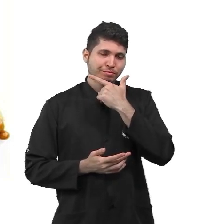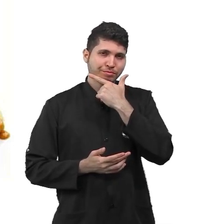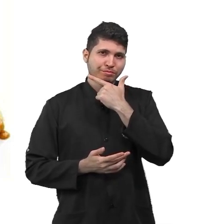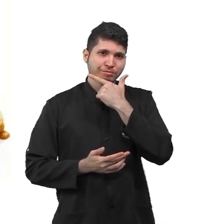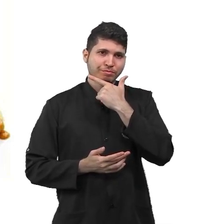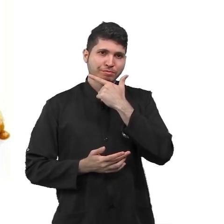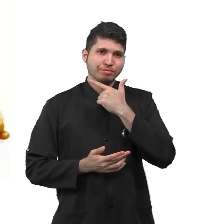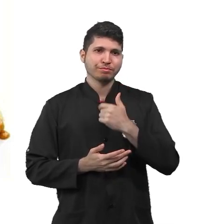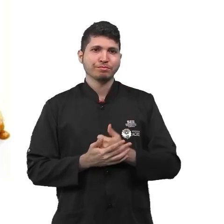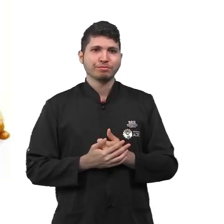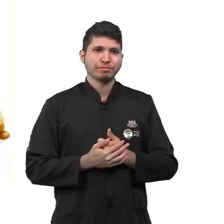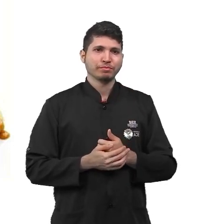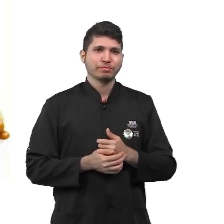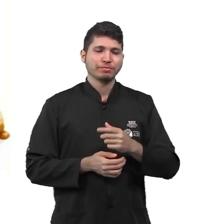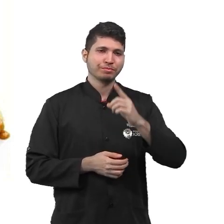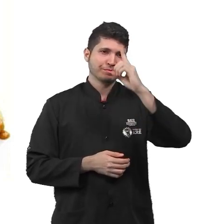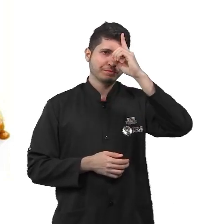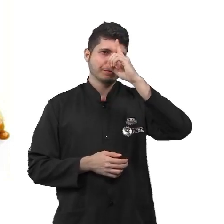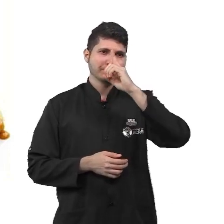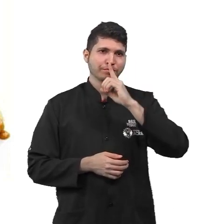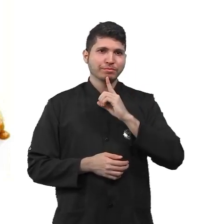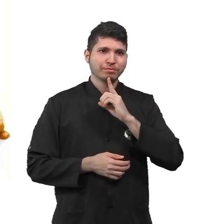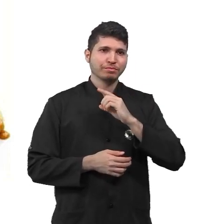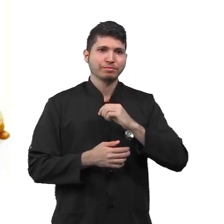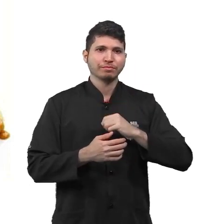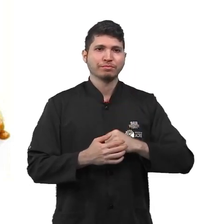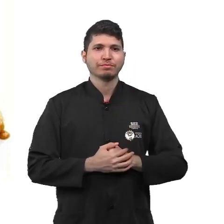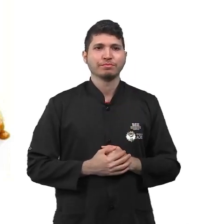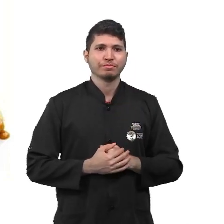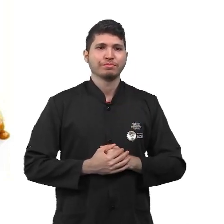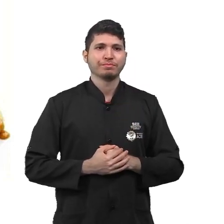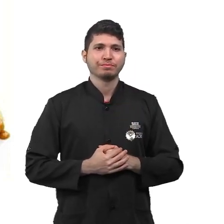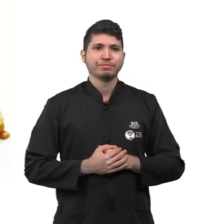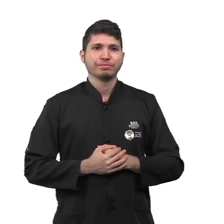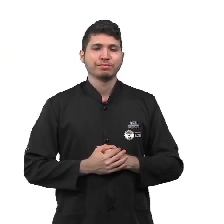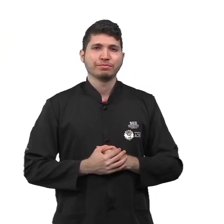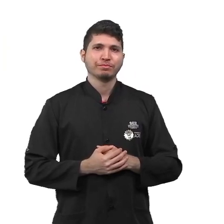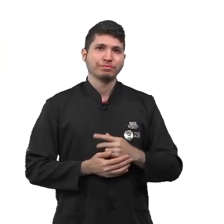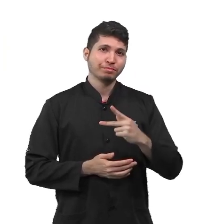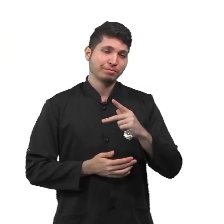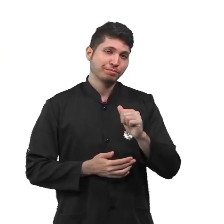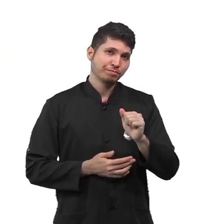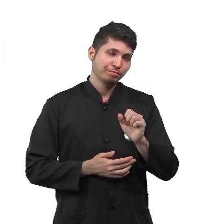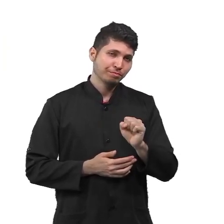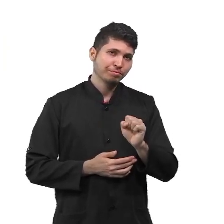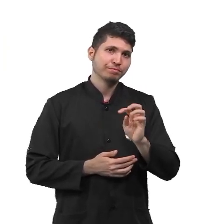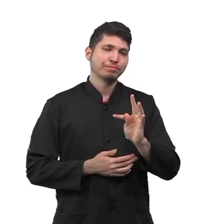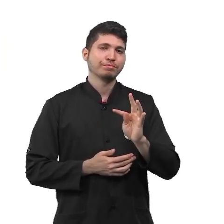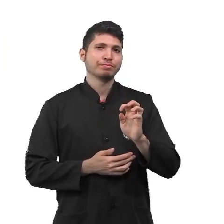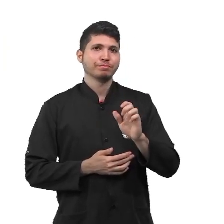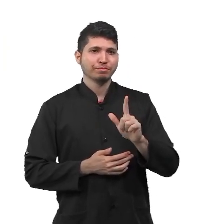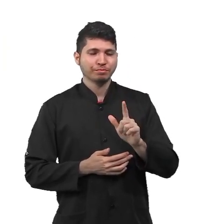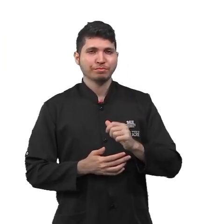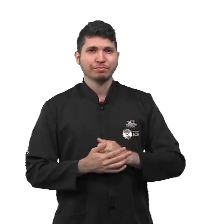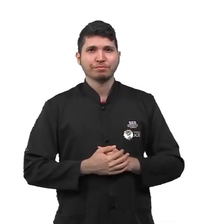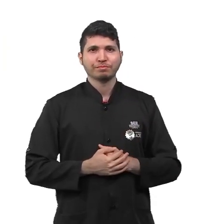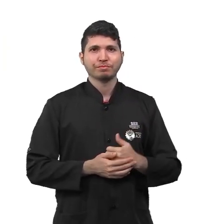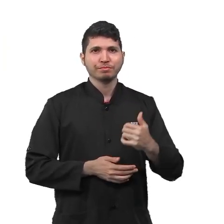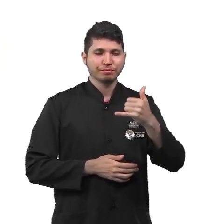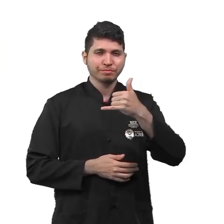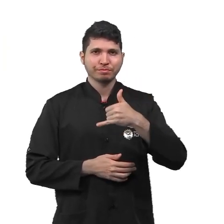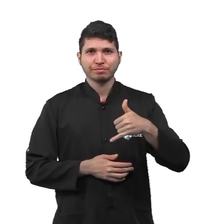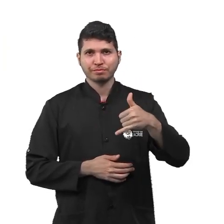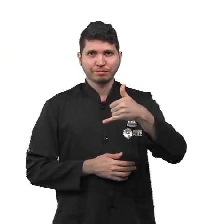gordurinha do chocolate, do sorvete e de tudo que é gostoso. Então, os lipídios, eles